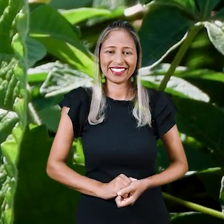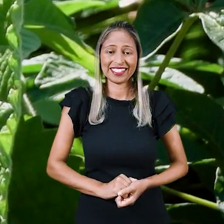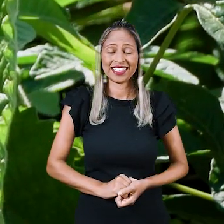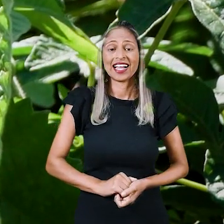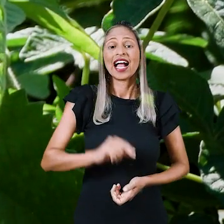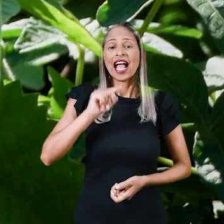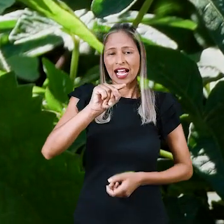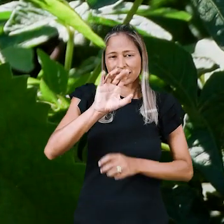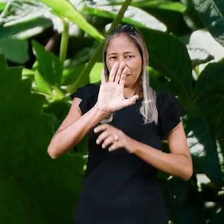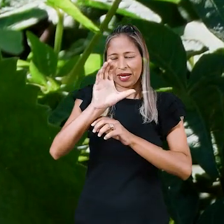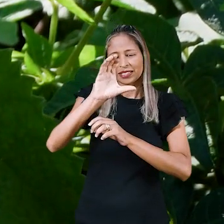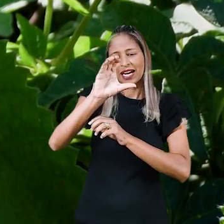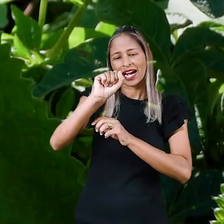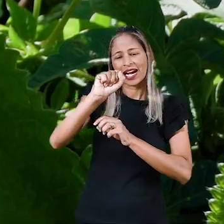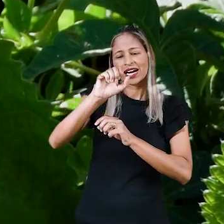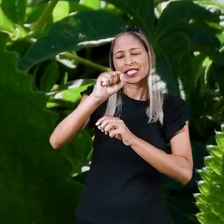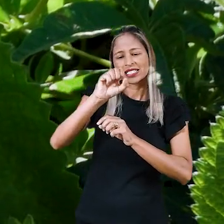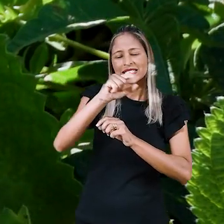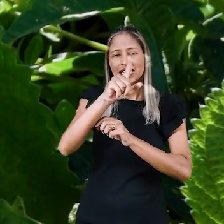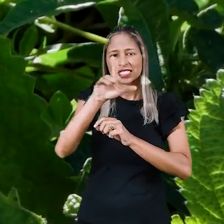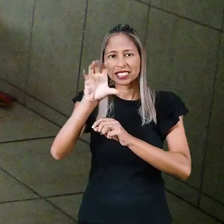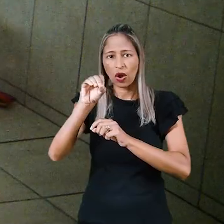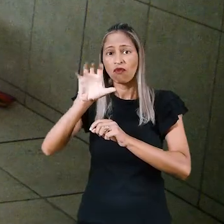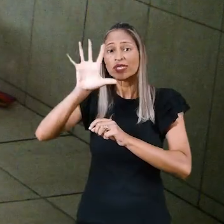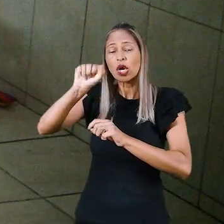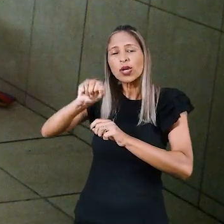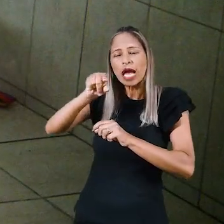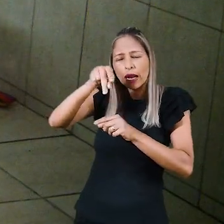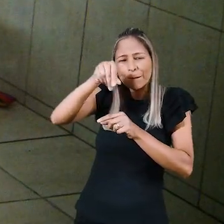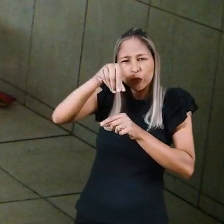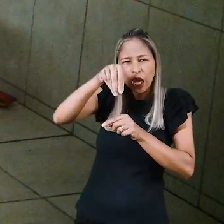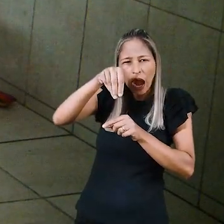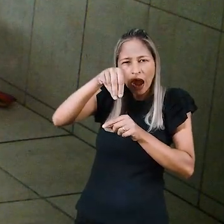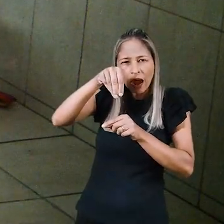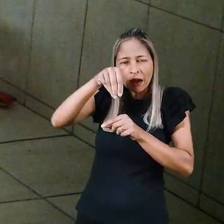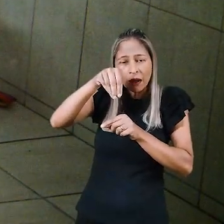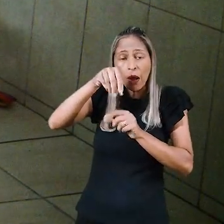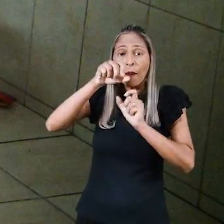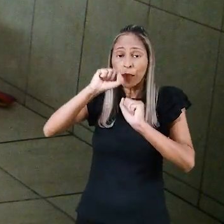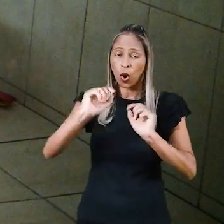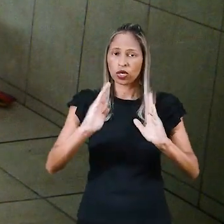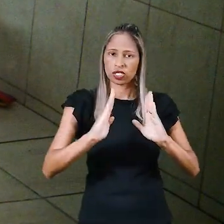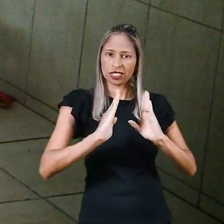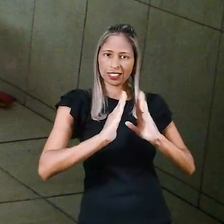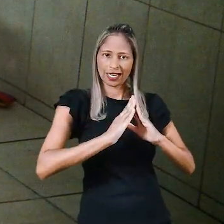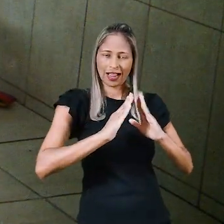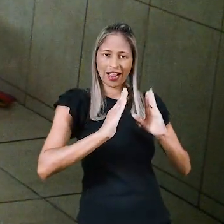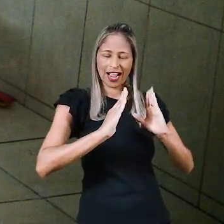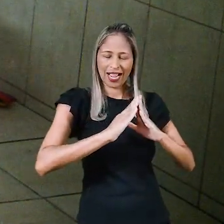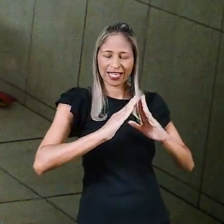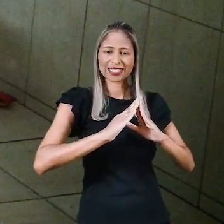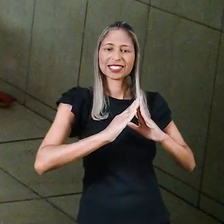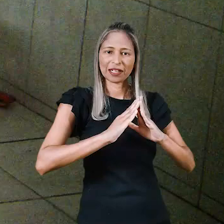O Pelsanção, quando você consegue a muda, você pode ter ele em casa.